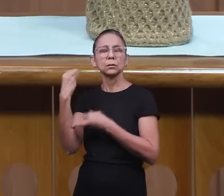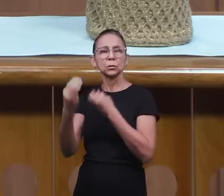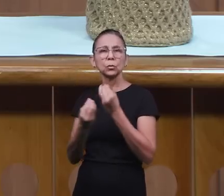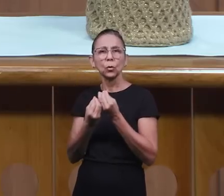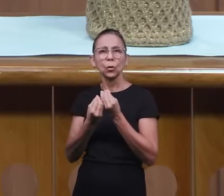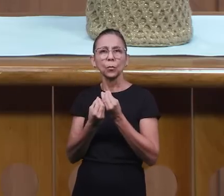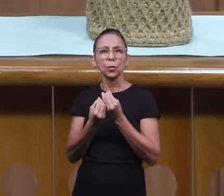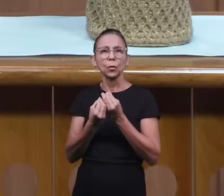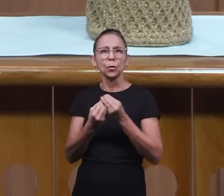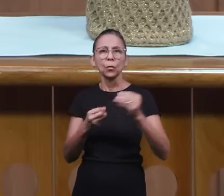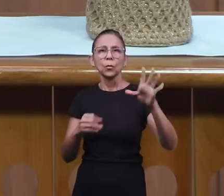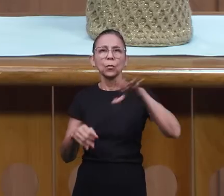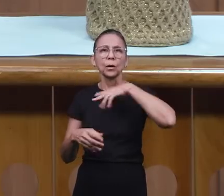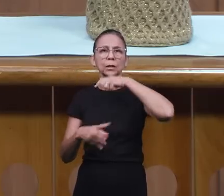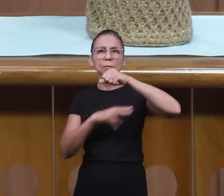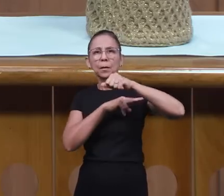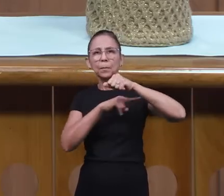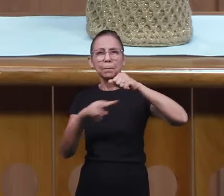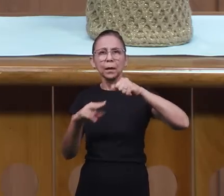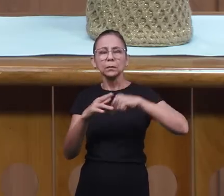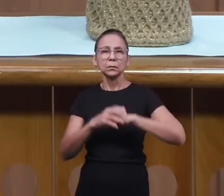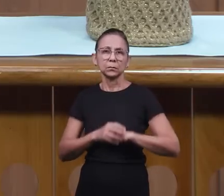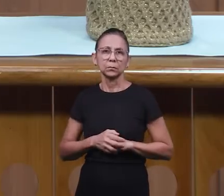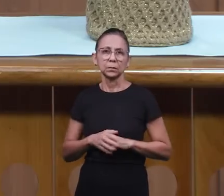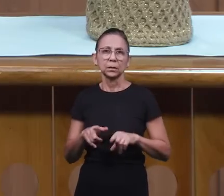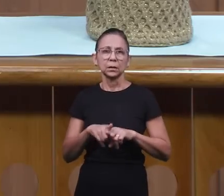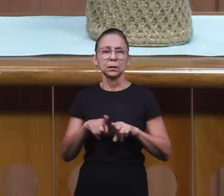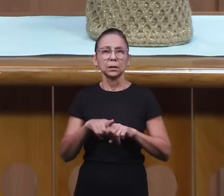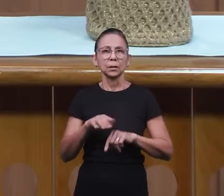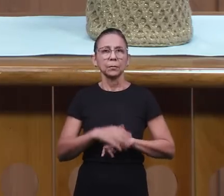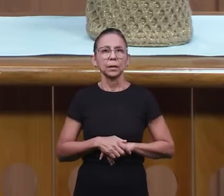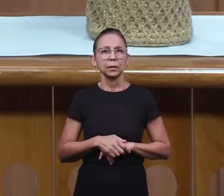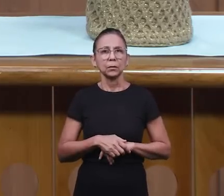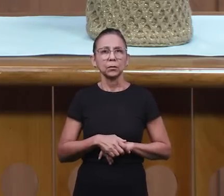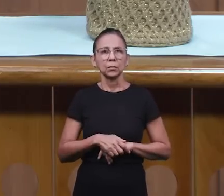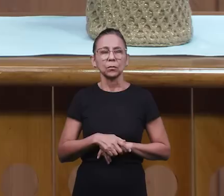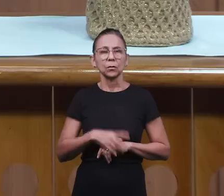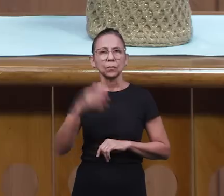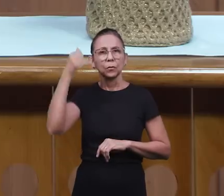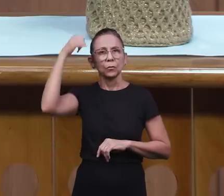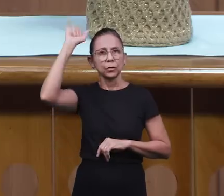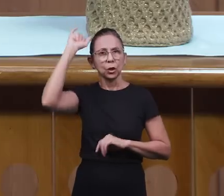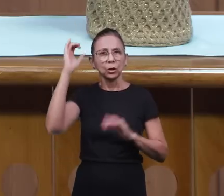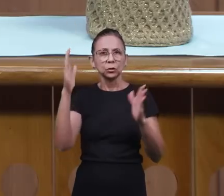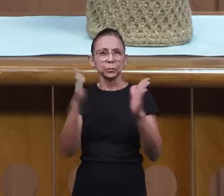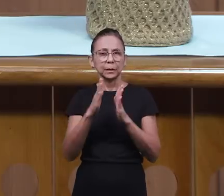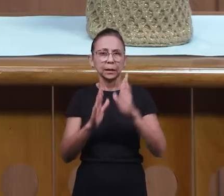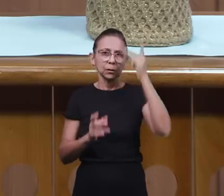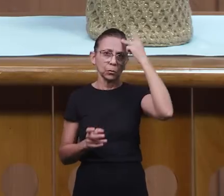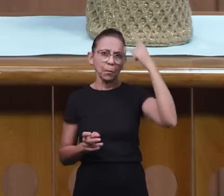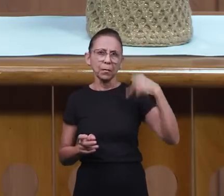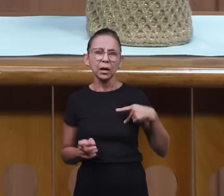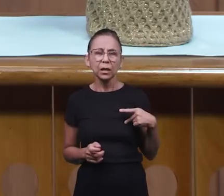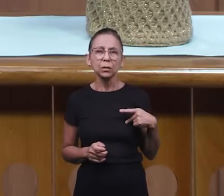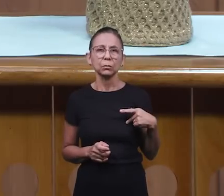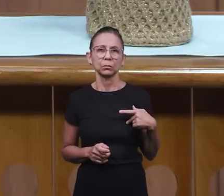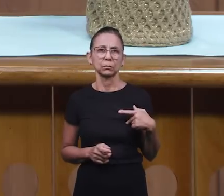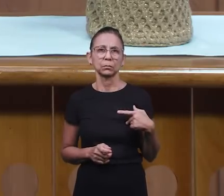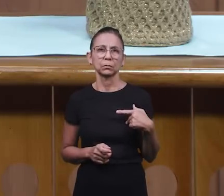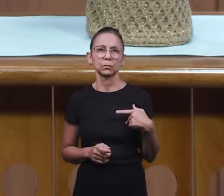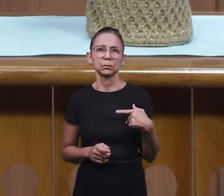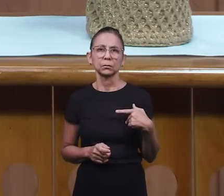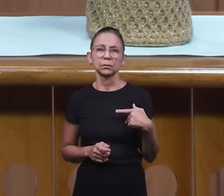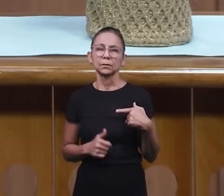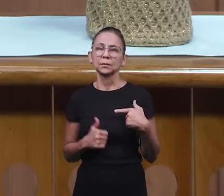assim, com holocaustos e com bezerros de 1 ano? Interessante. O culto do homem,